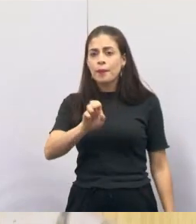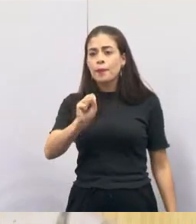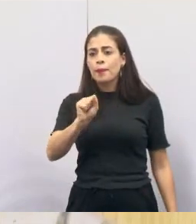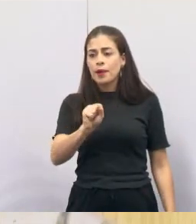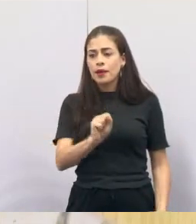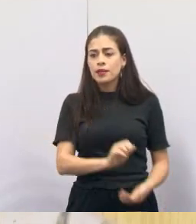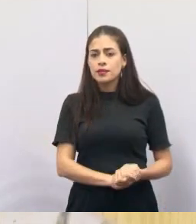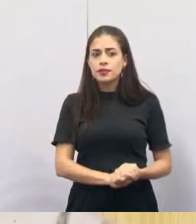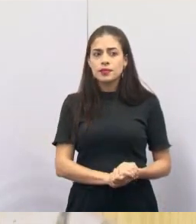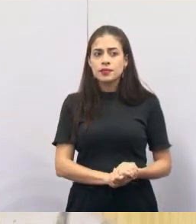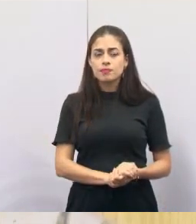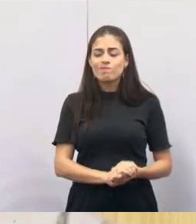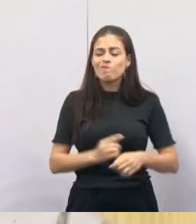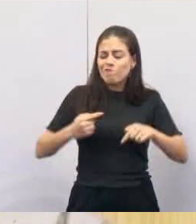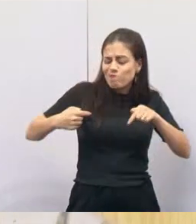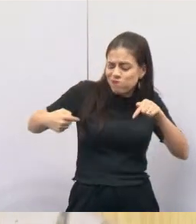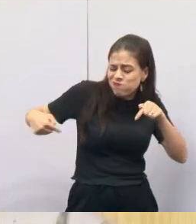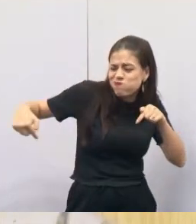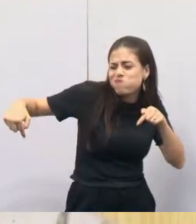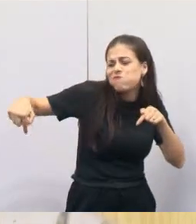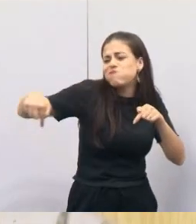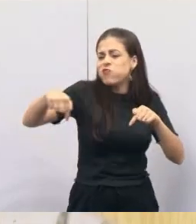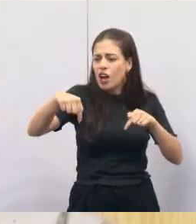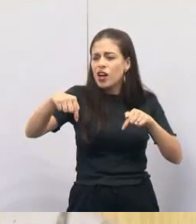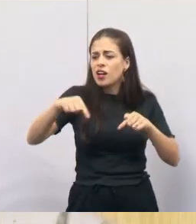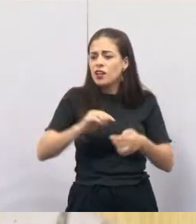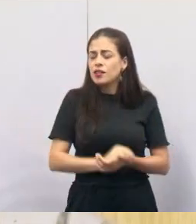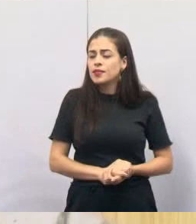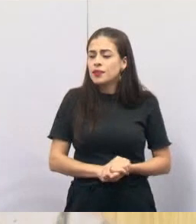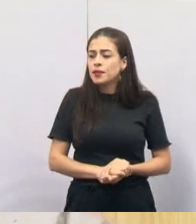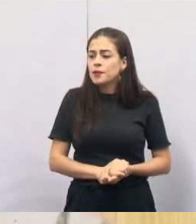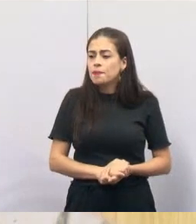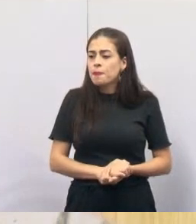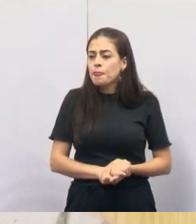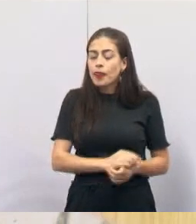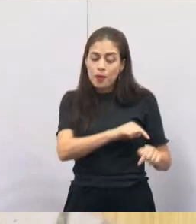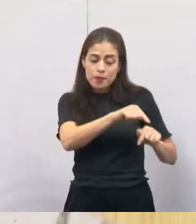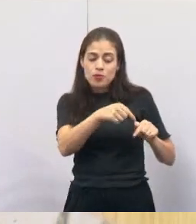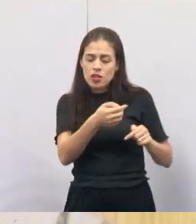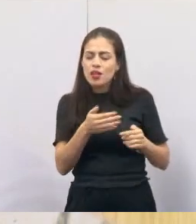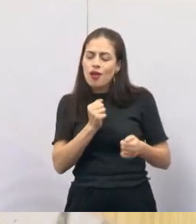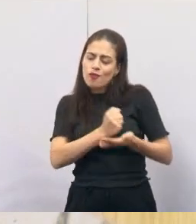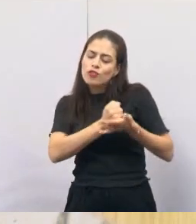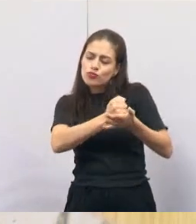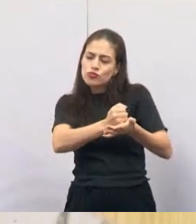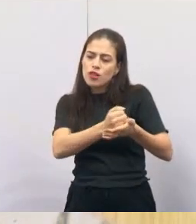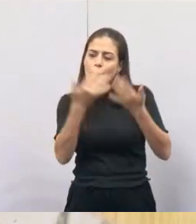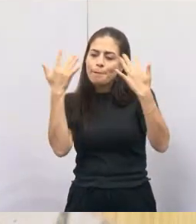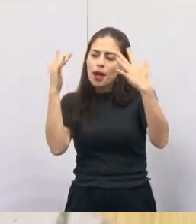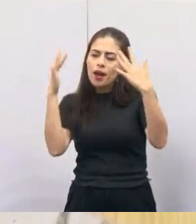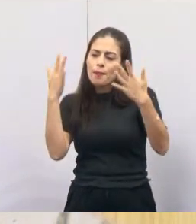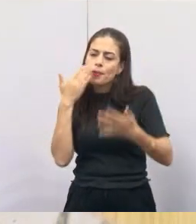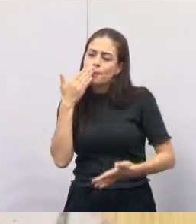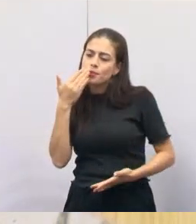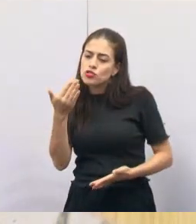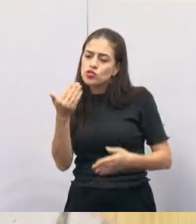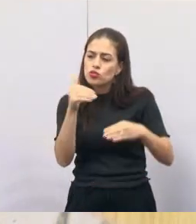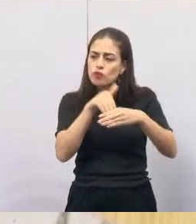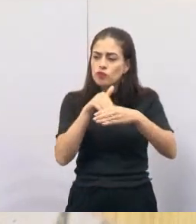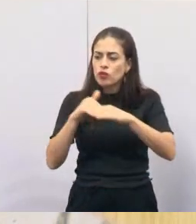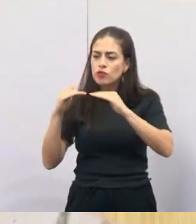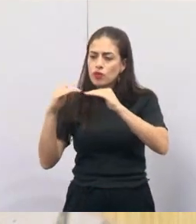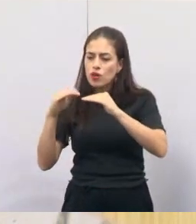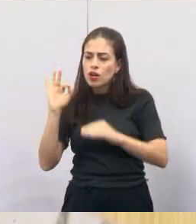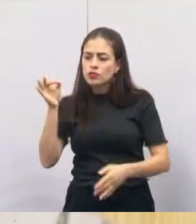volta imensa. Seria bom uma rotatória ali, porque iria ajudar e muito. Parabéns aí pelo pedido, voto favorável já.